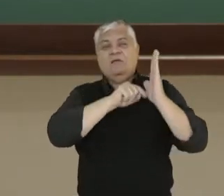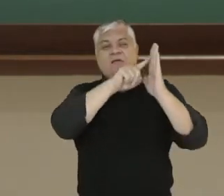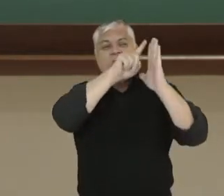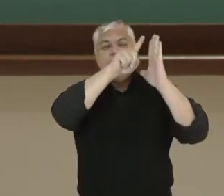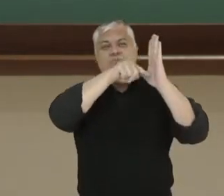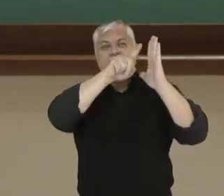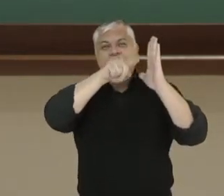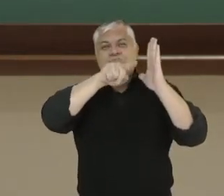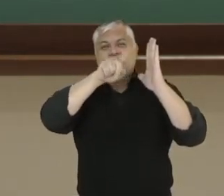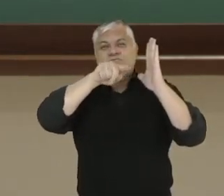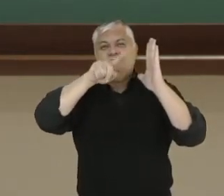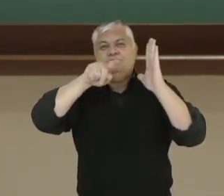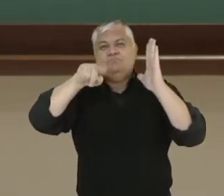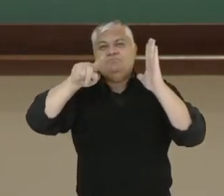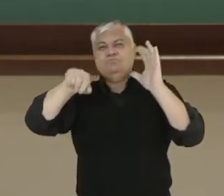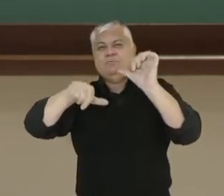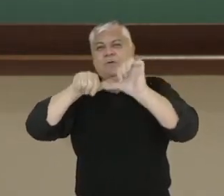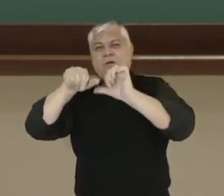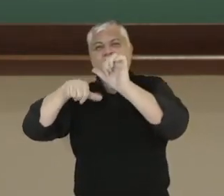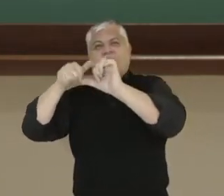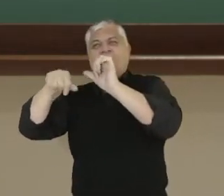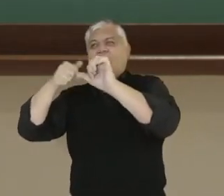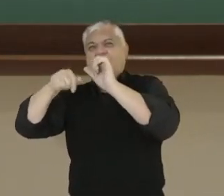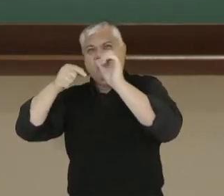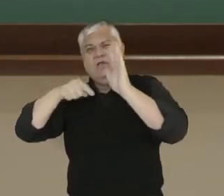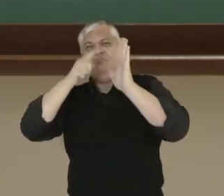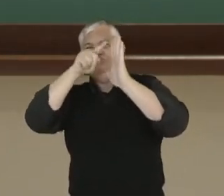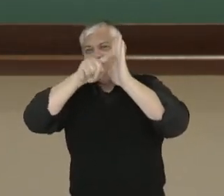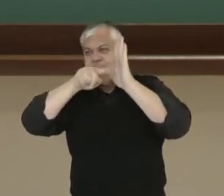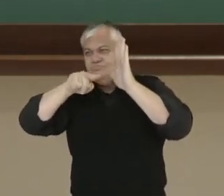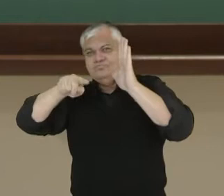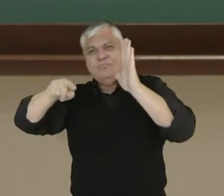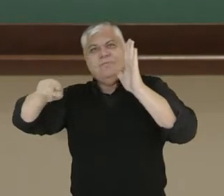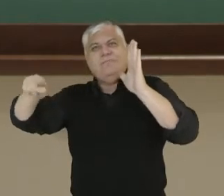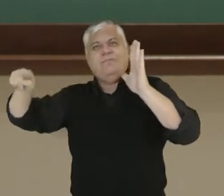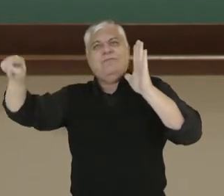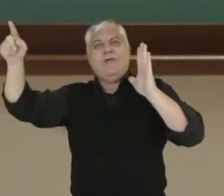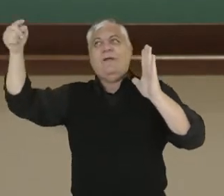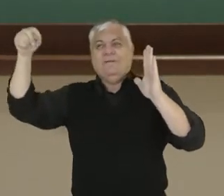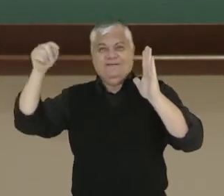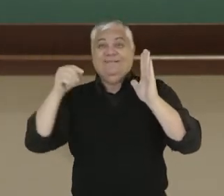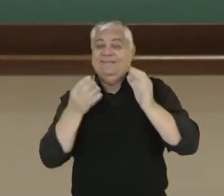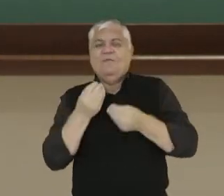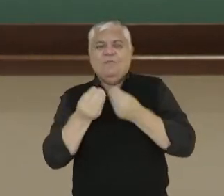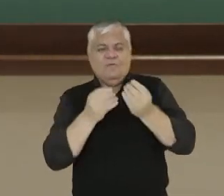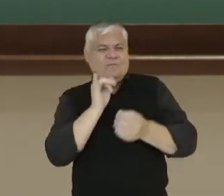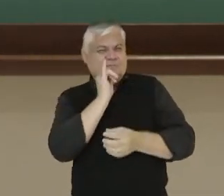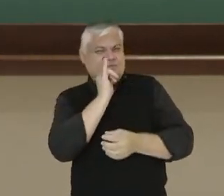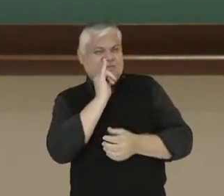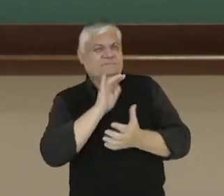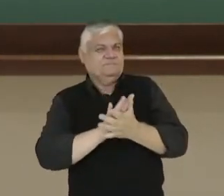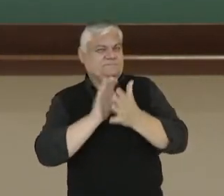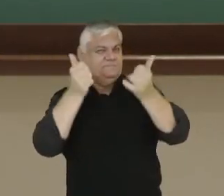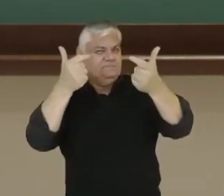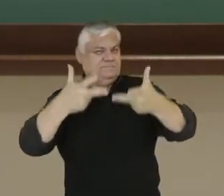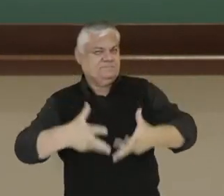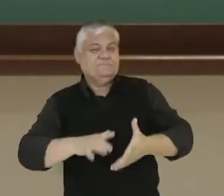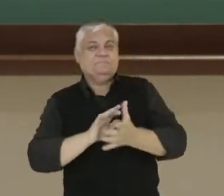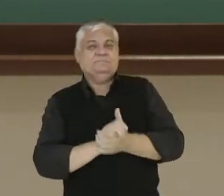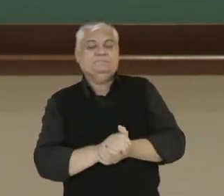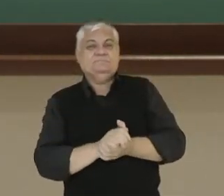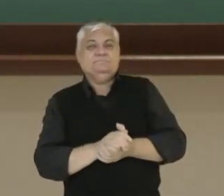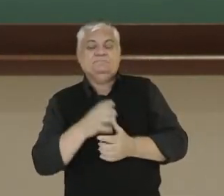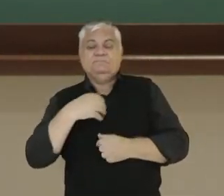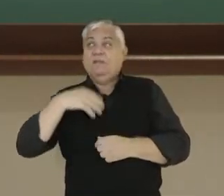ela consegue mudar de meio, ela consegue entrar. Como assim, professor? Imagine comigo o seguinte, a luz vem